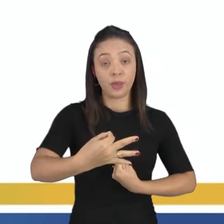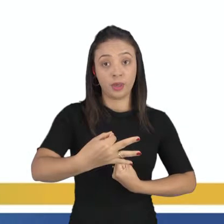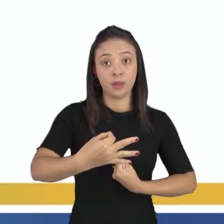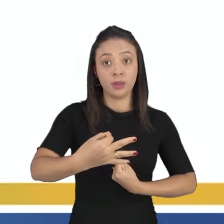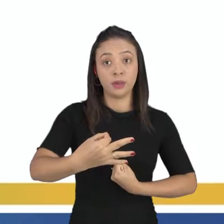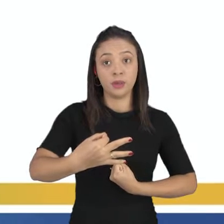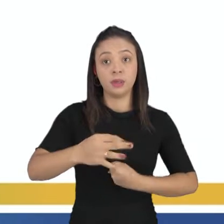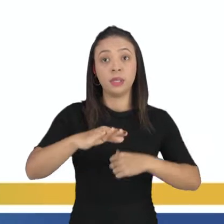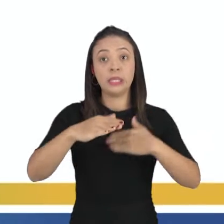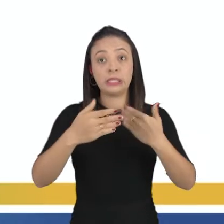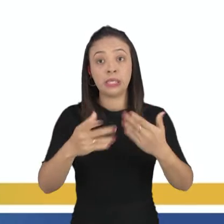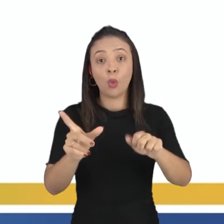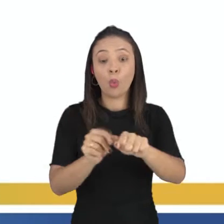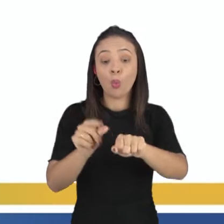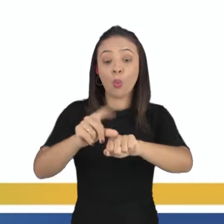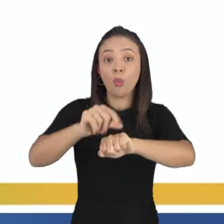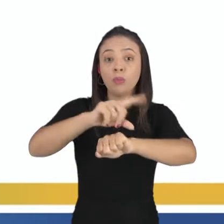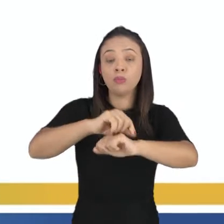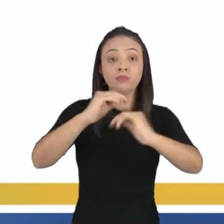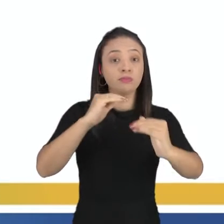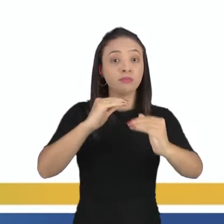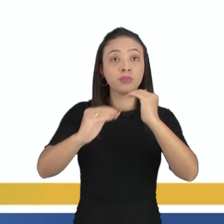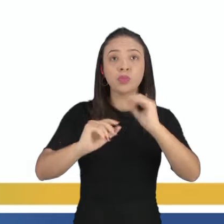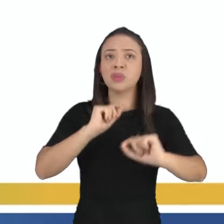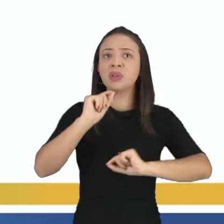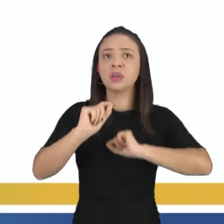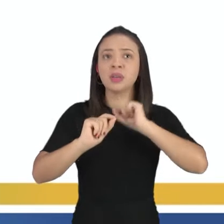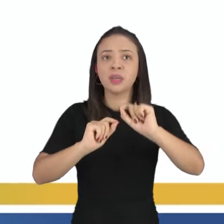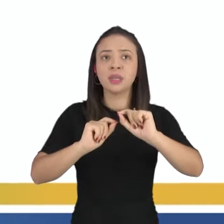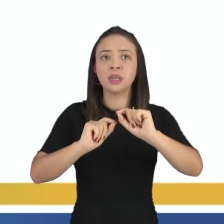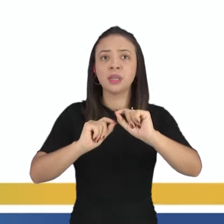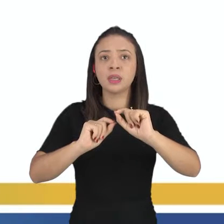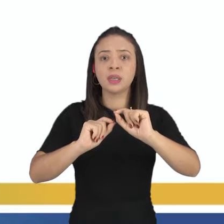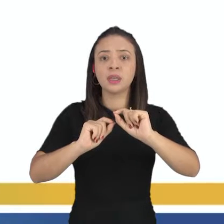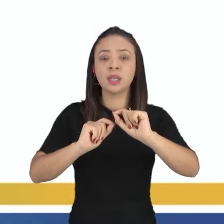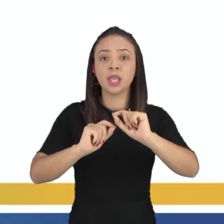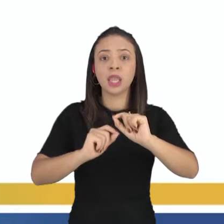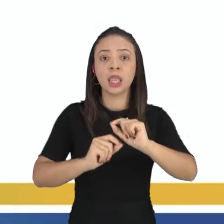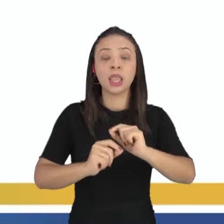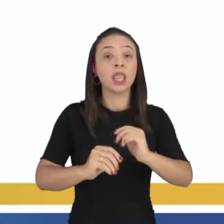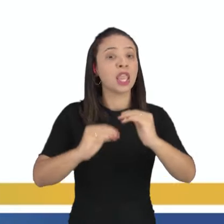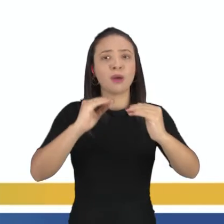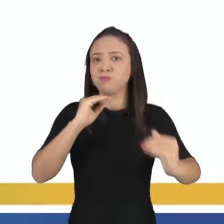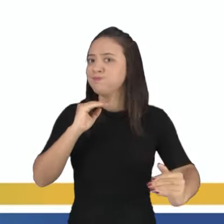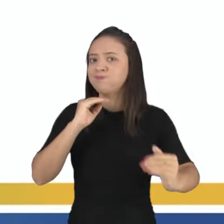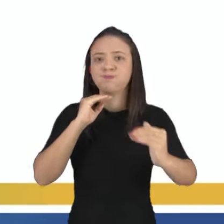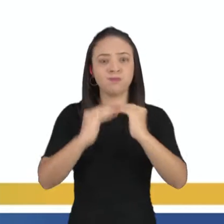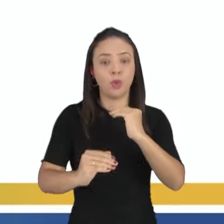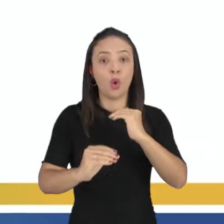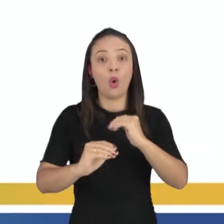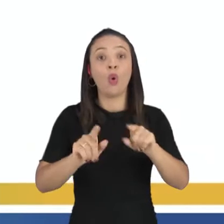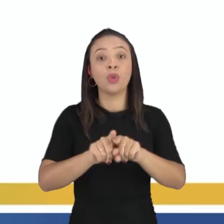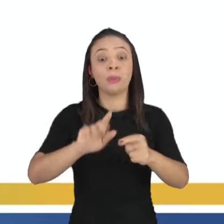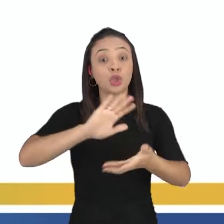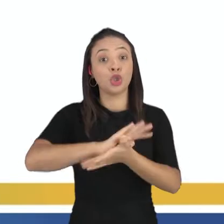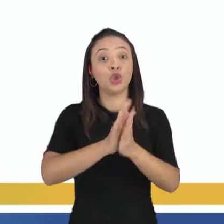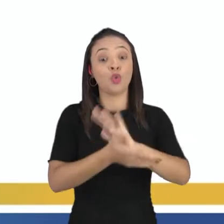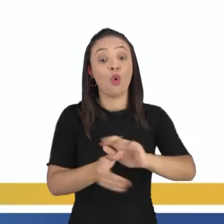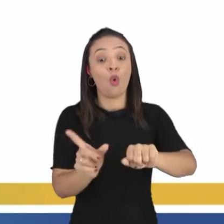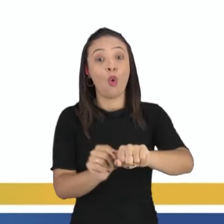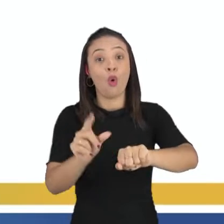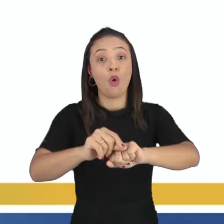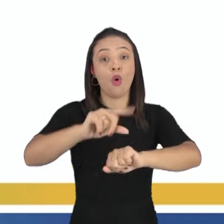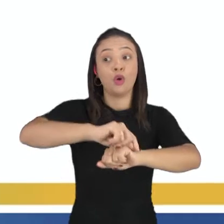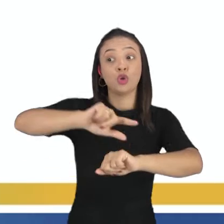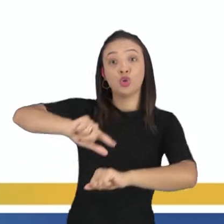correta, a contra-argumentação é o quê? Nada mais é do que contestar ou derrubar o argumento opositor.